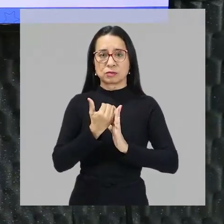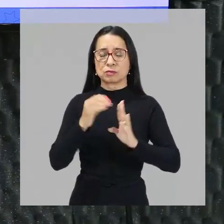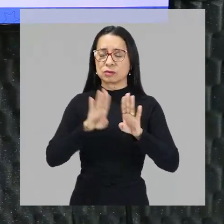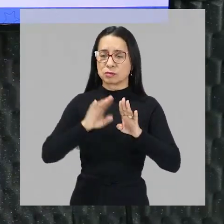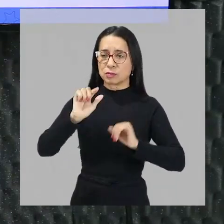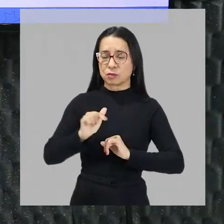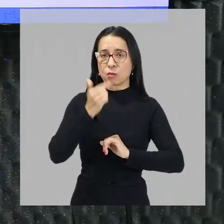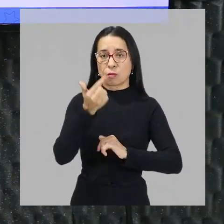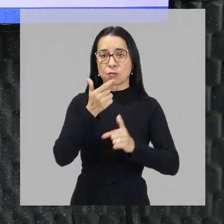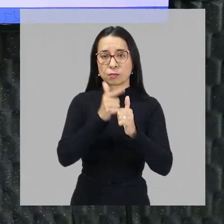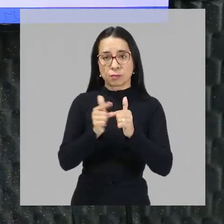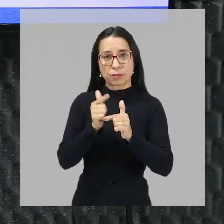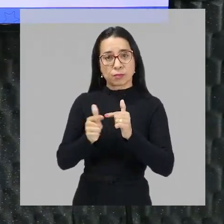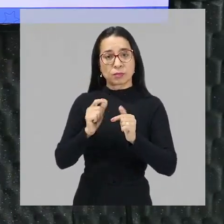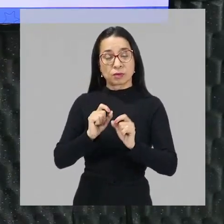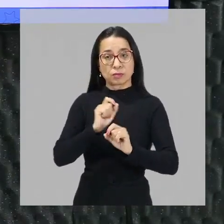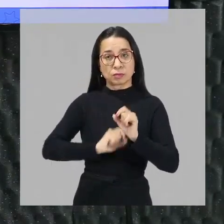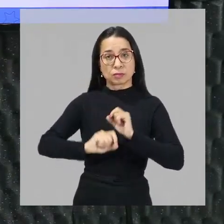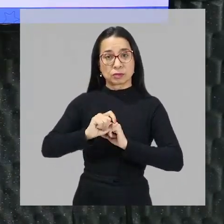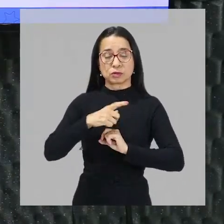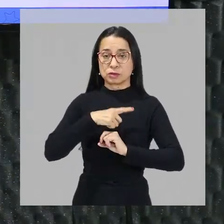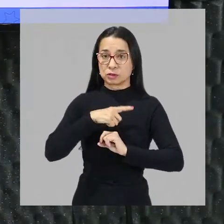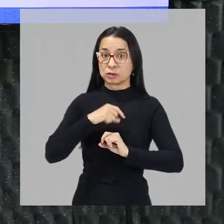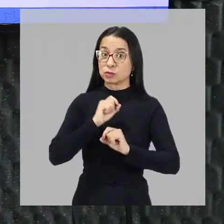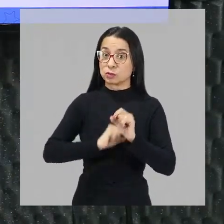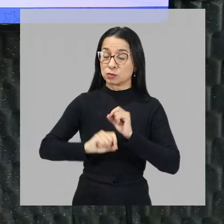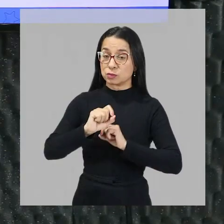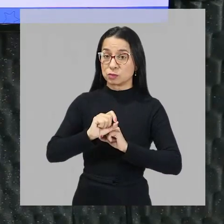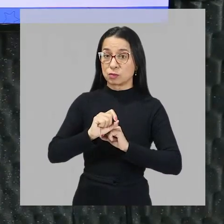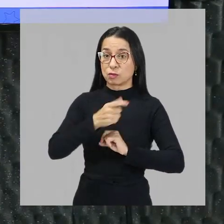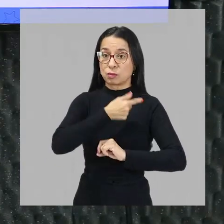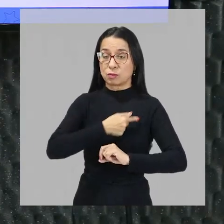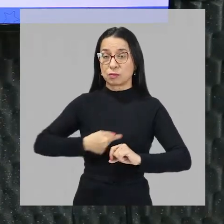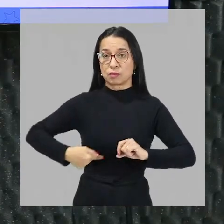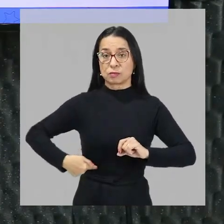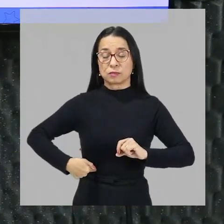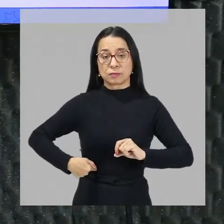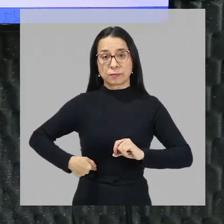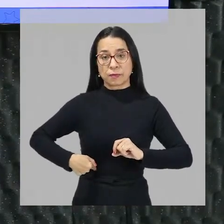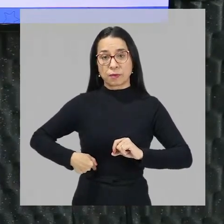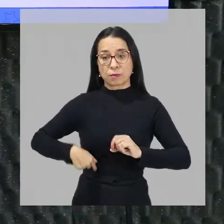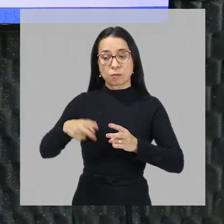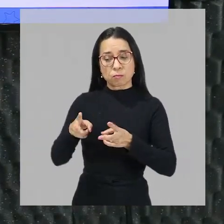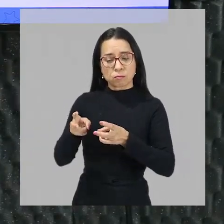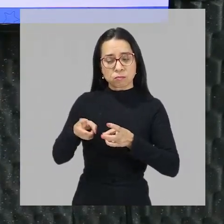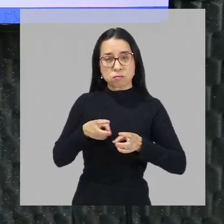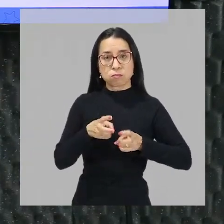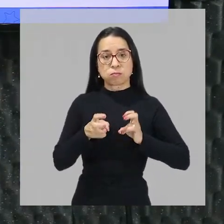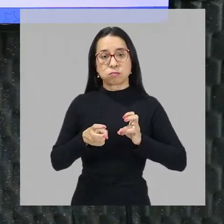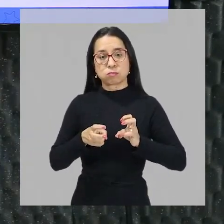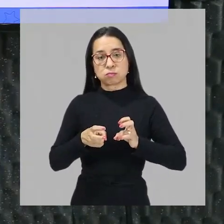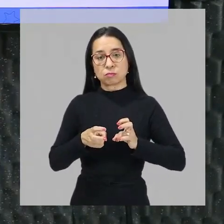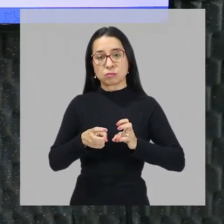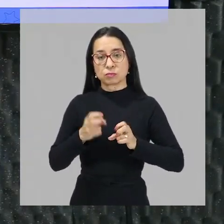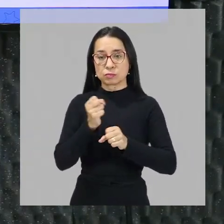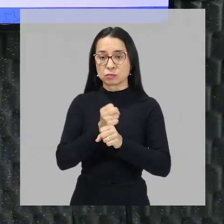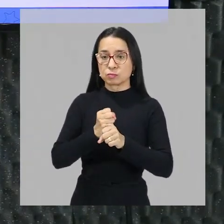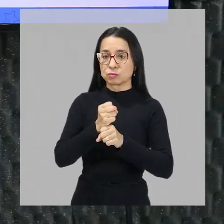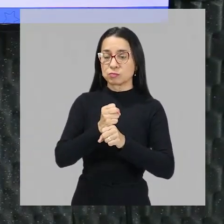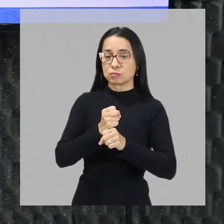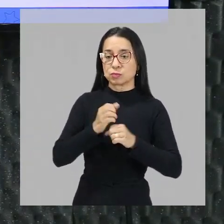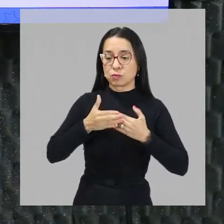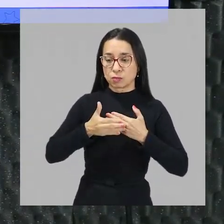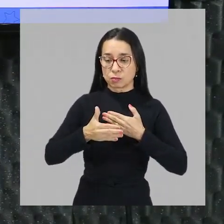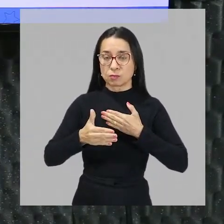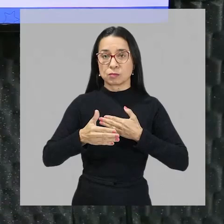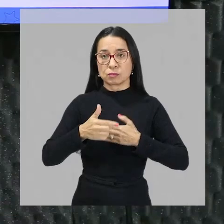problemas deixados como herança pelos chamados governos civis militares durante 21 anos.